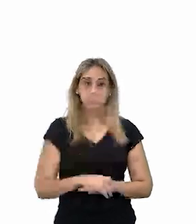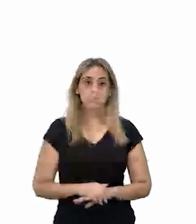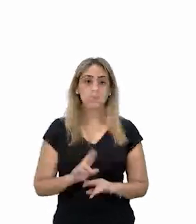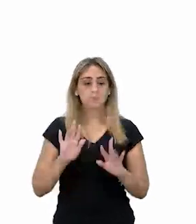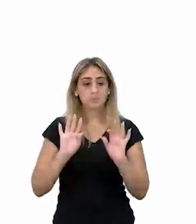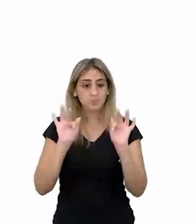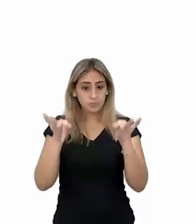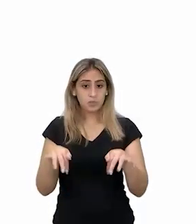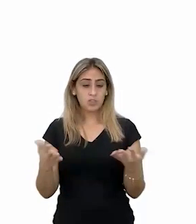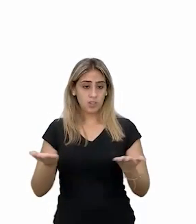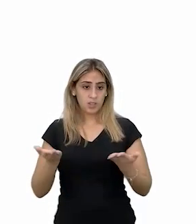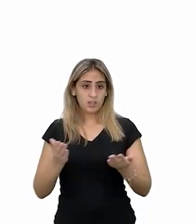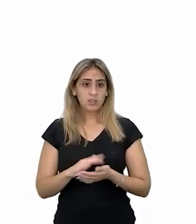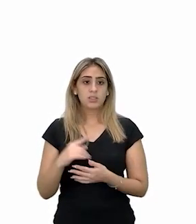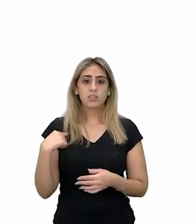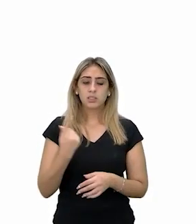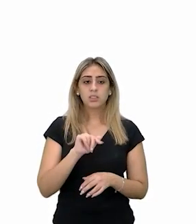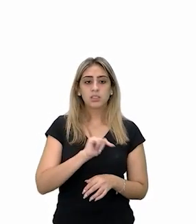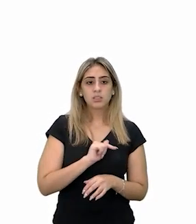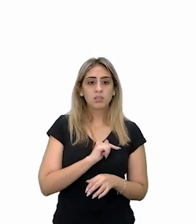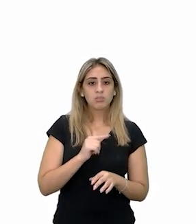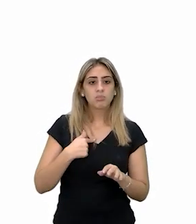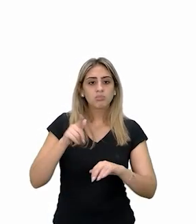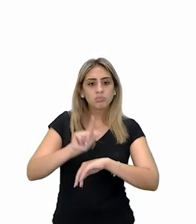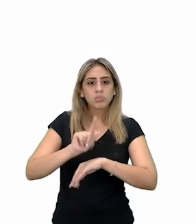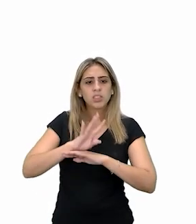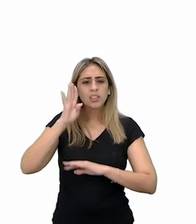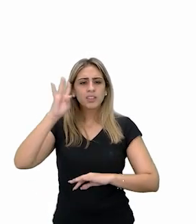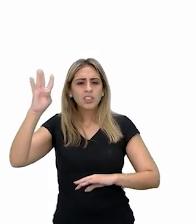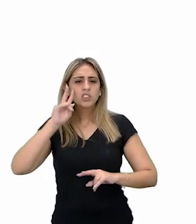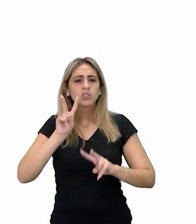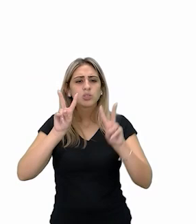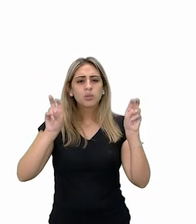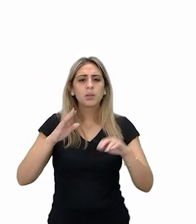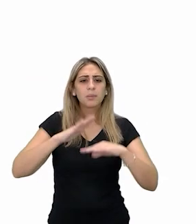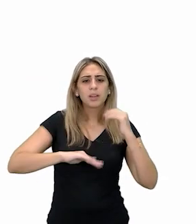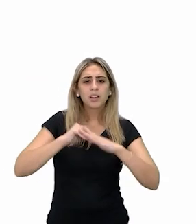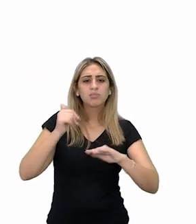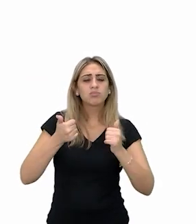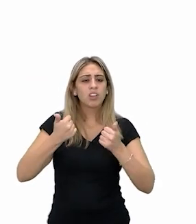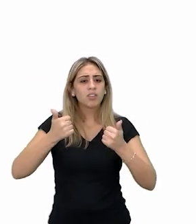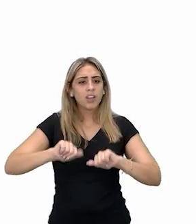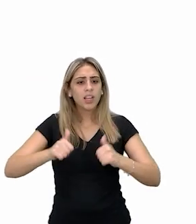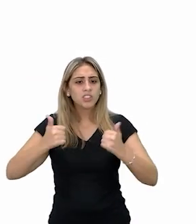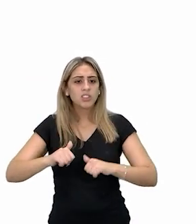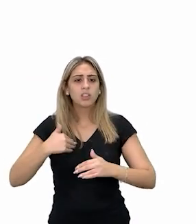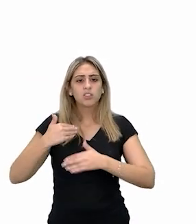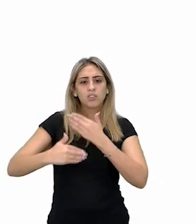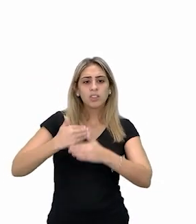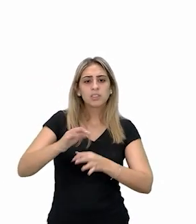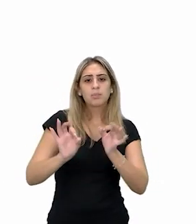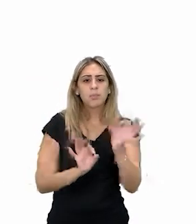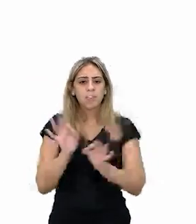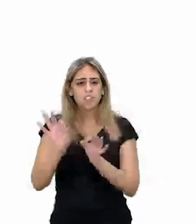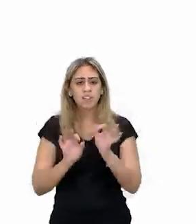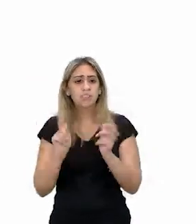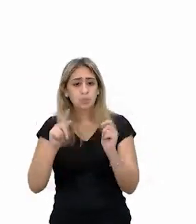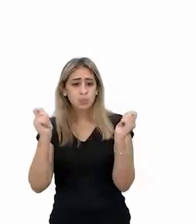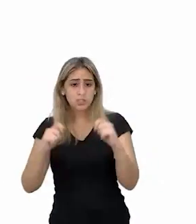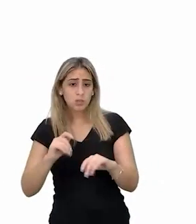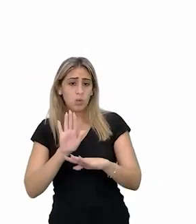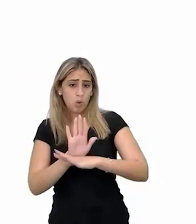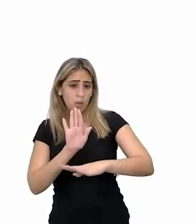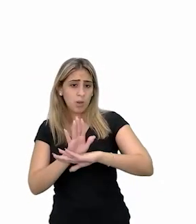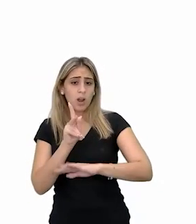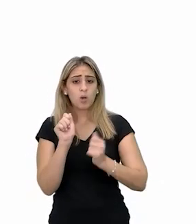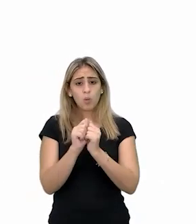Por fim, né, temos também a sugestão de refletir sobre práticas avaliativas já desenvolvidas e planejar, se